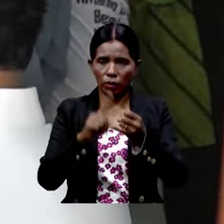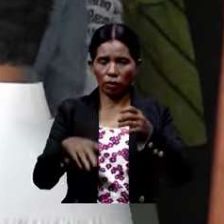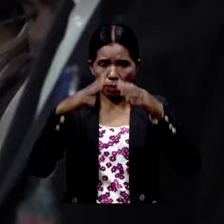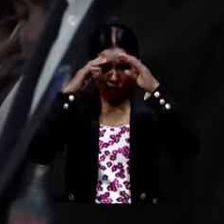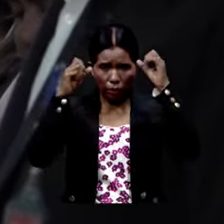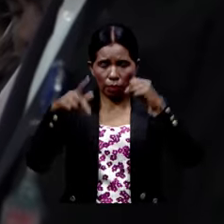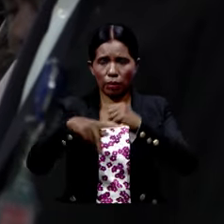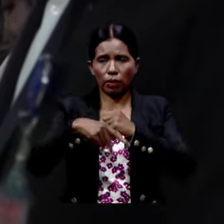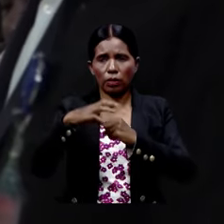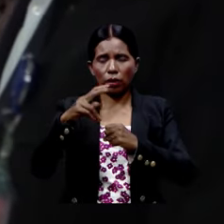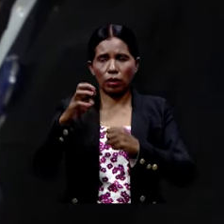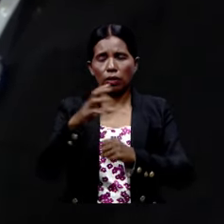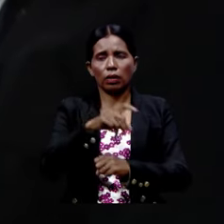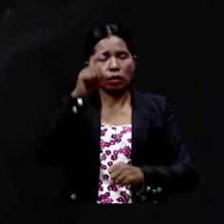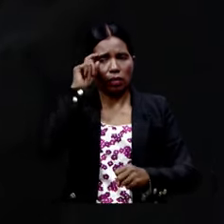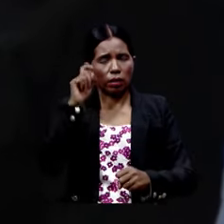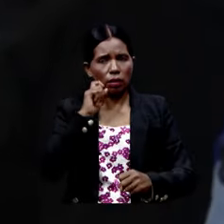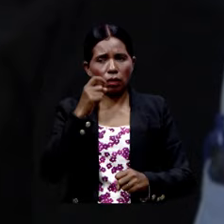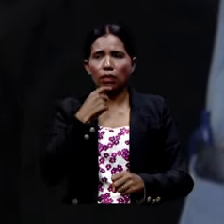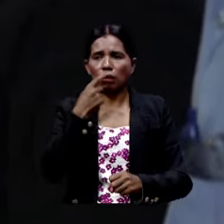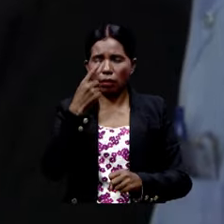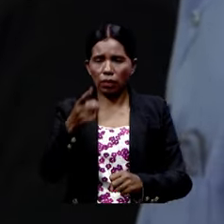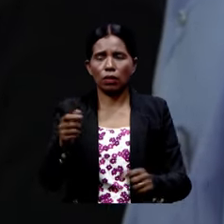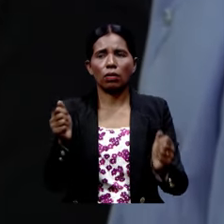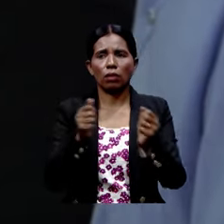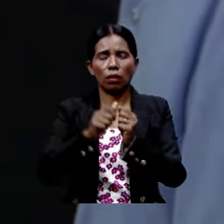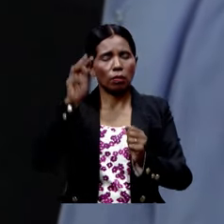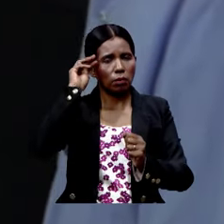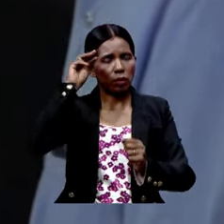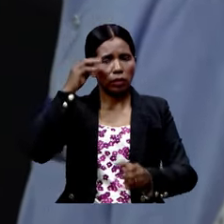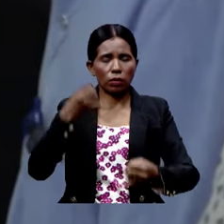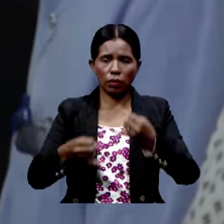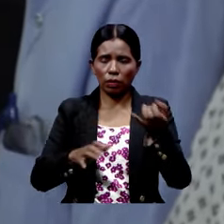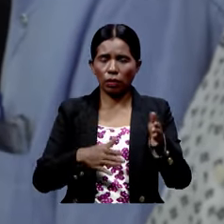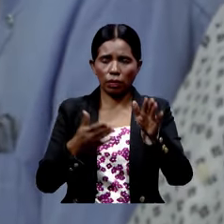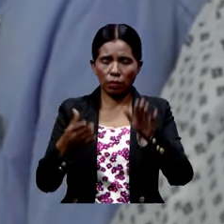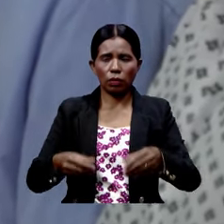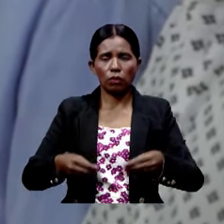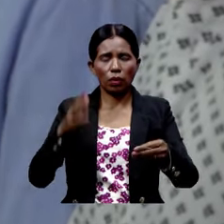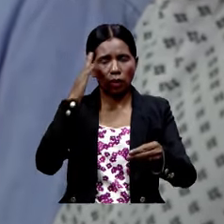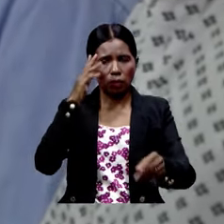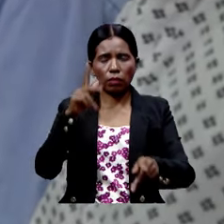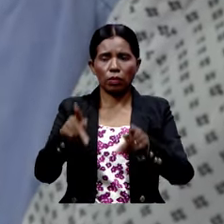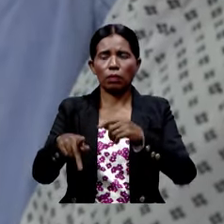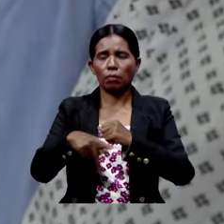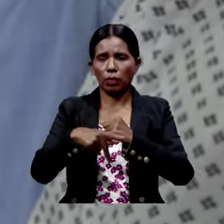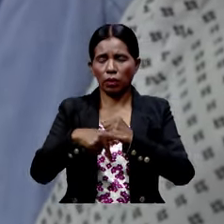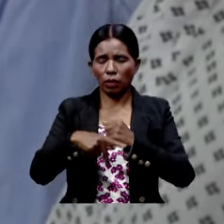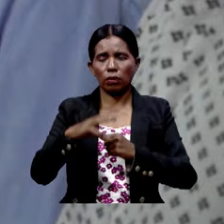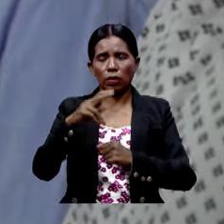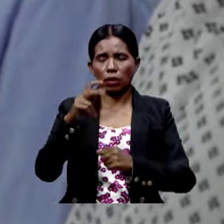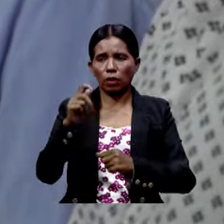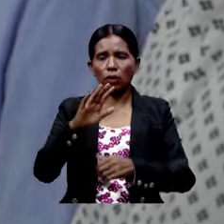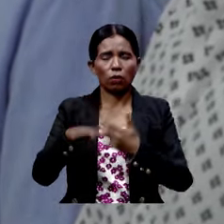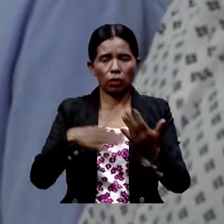partido CNRT, Kairala Xanana Guzmão Hateten, o ministro Justiça Nyamate, atofohanoemba quadros partido CNRT,